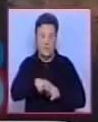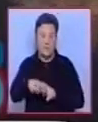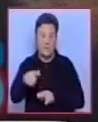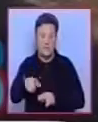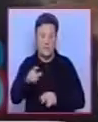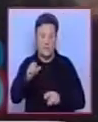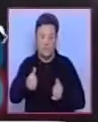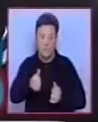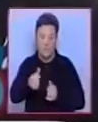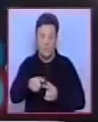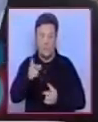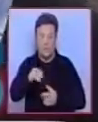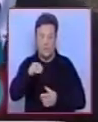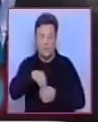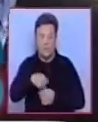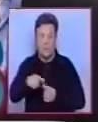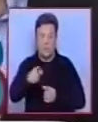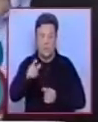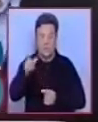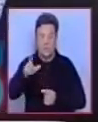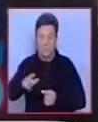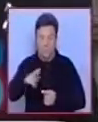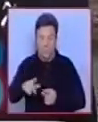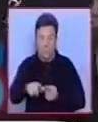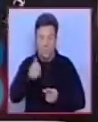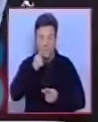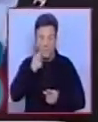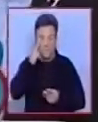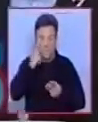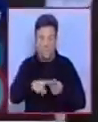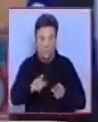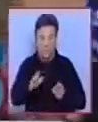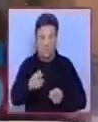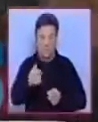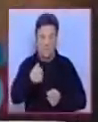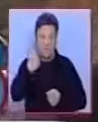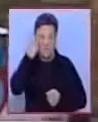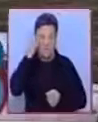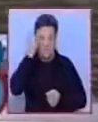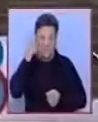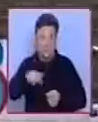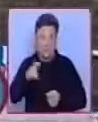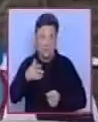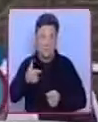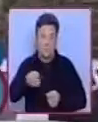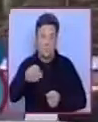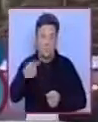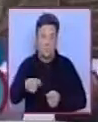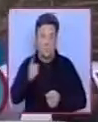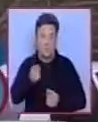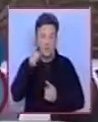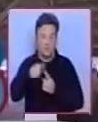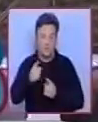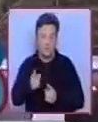em causa, incluindo, portanto, o continente, Açores e Madeira. E, portanto, nós achamos que a RTP tem mesmo essa função, a